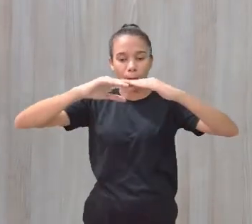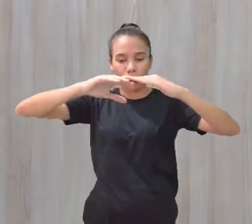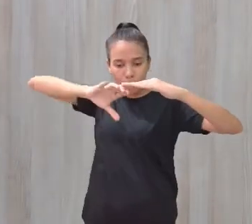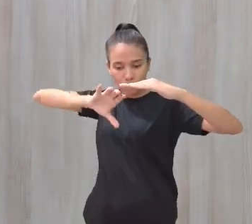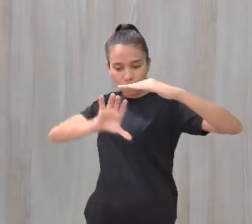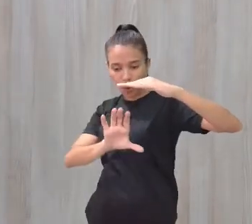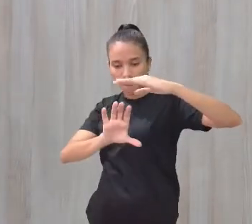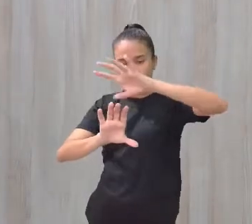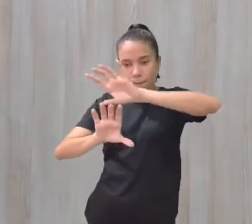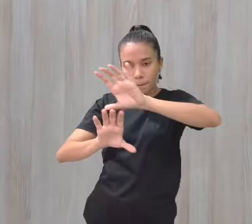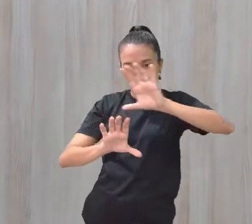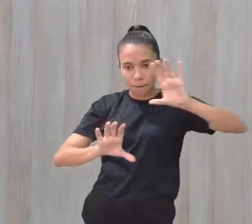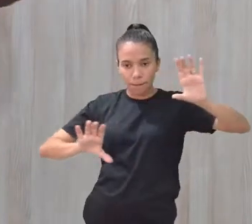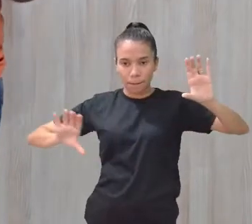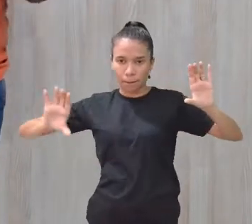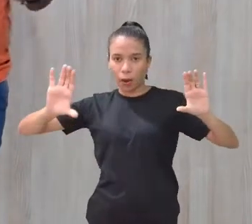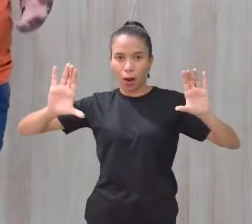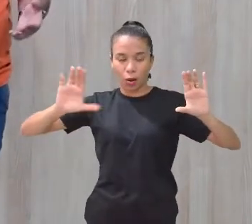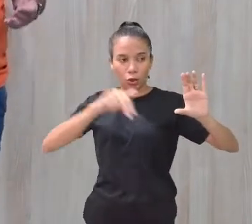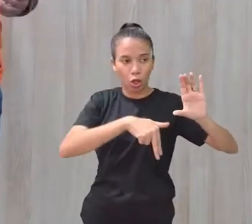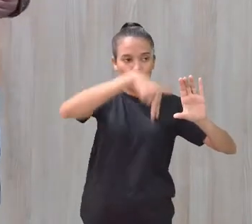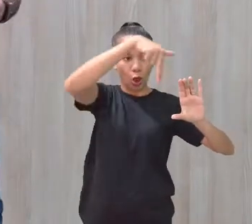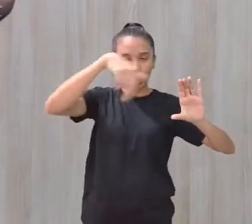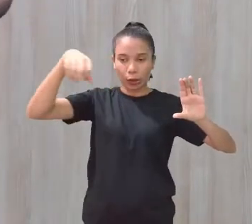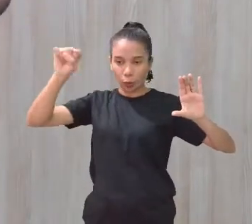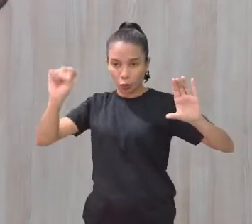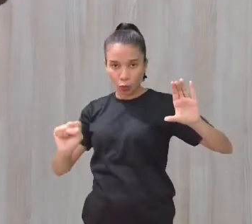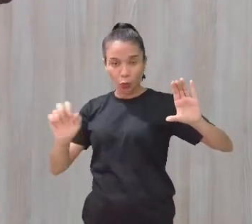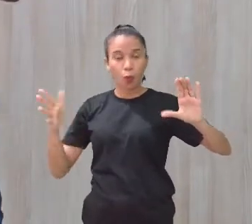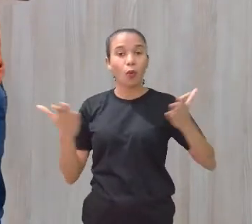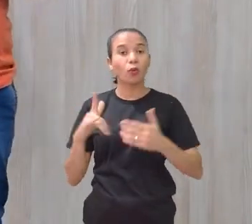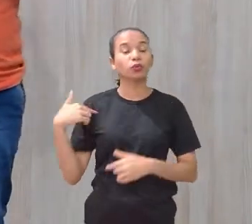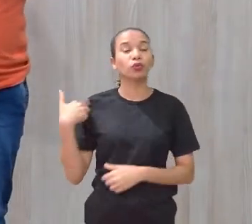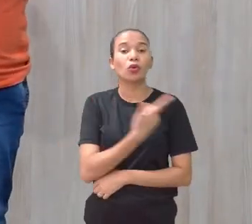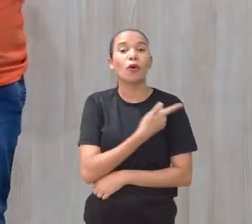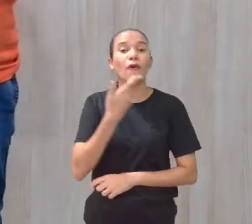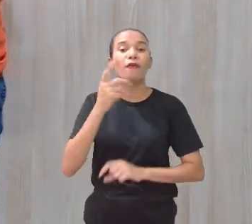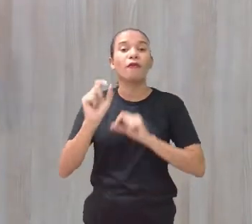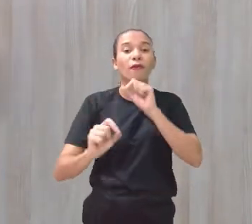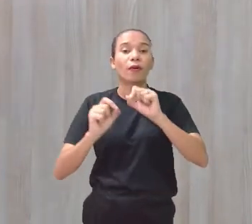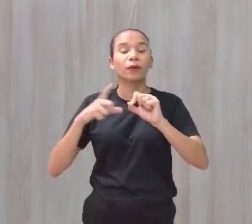continente africano, hoje a gente fala, por exemplo, na região